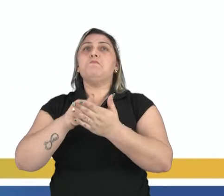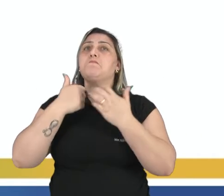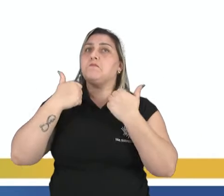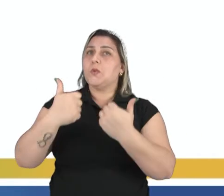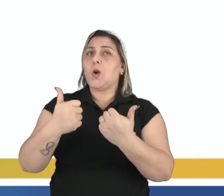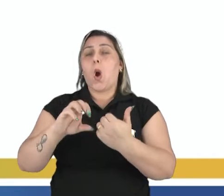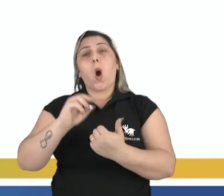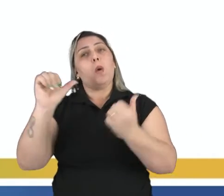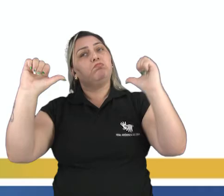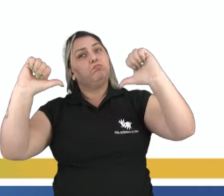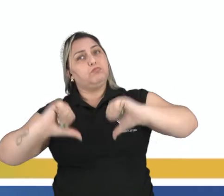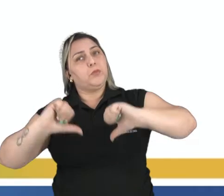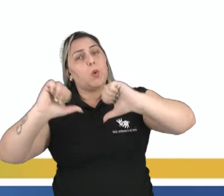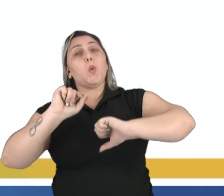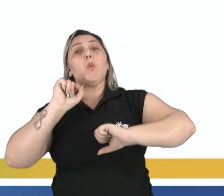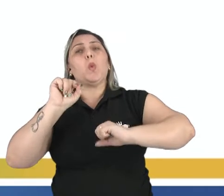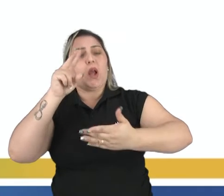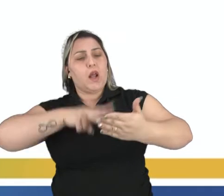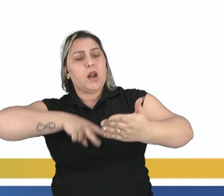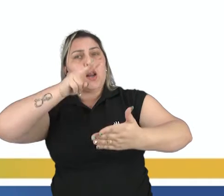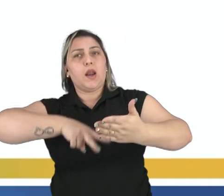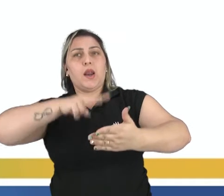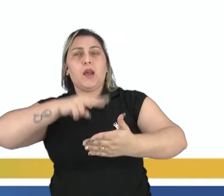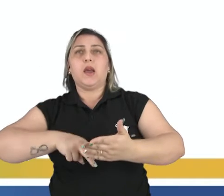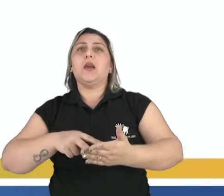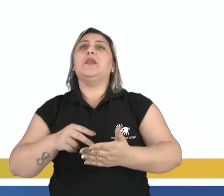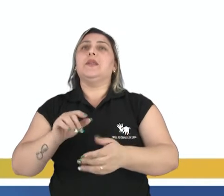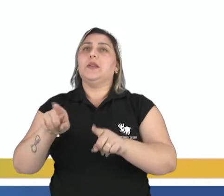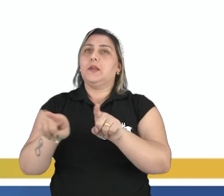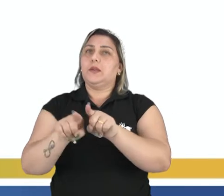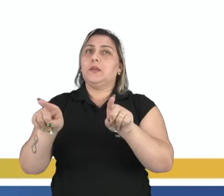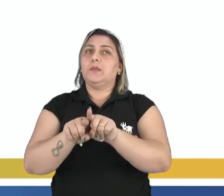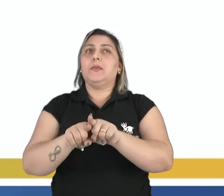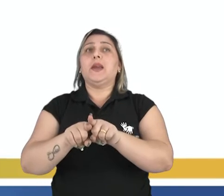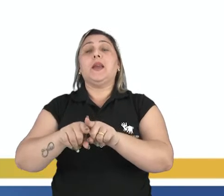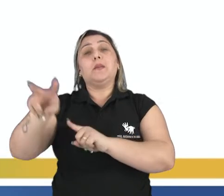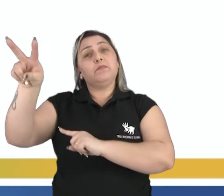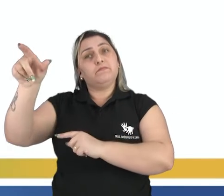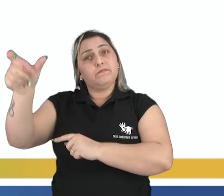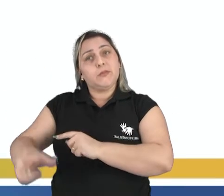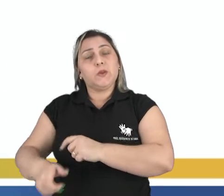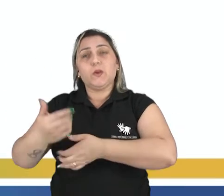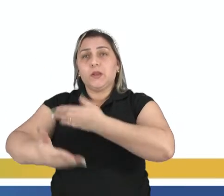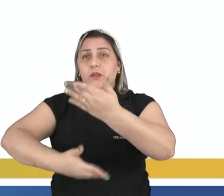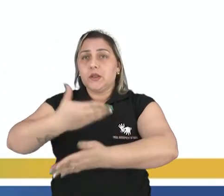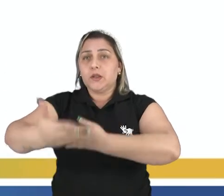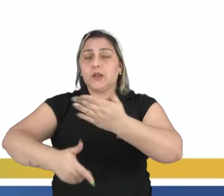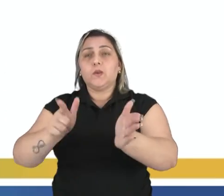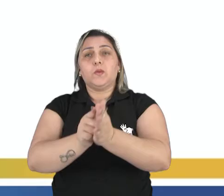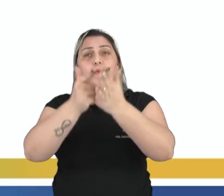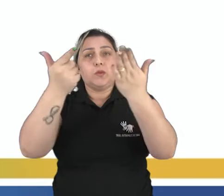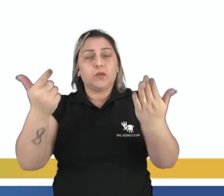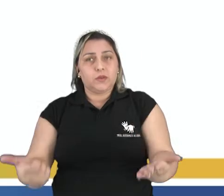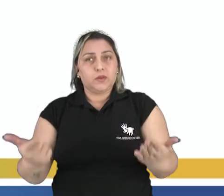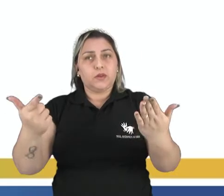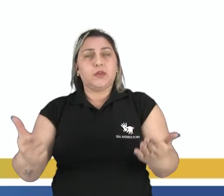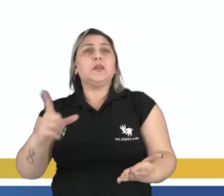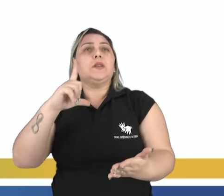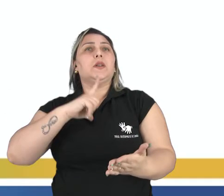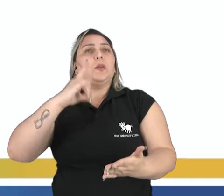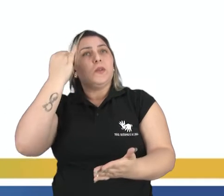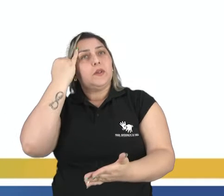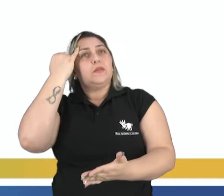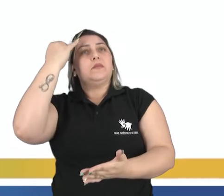ou negativamente ao que leram. Elas propiciam ainda que leitores interajam com o jornal, dando a este uma